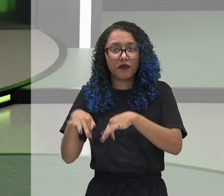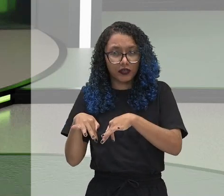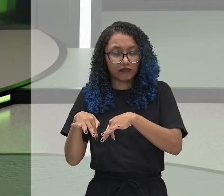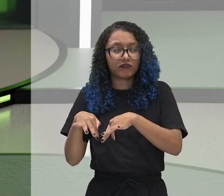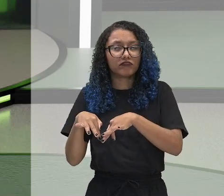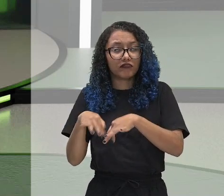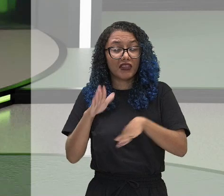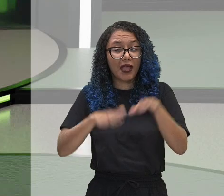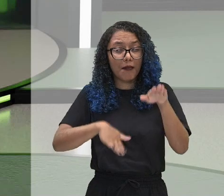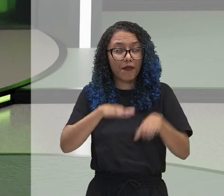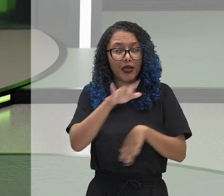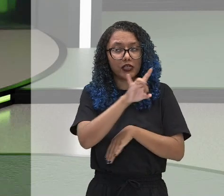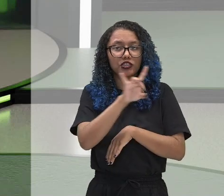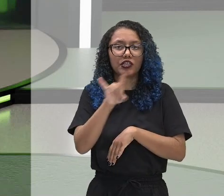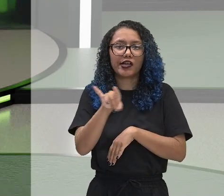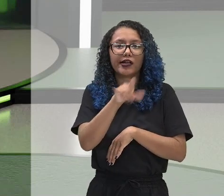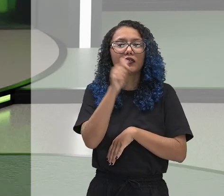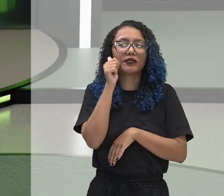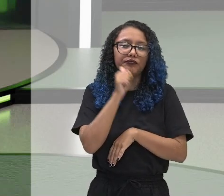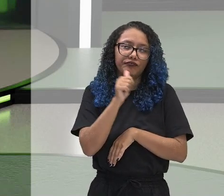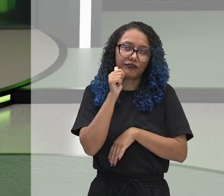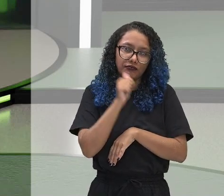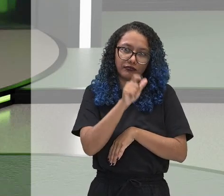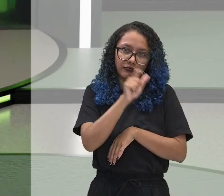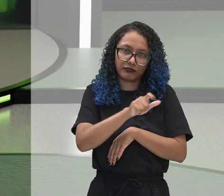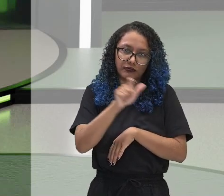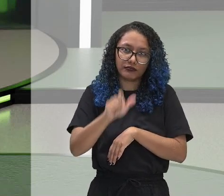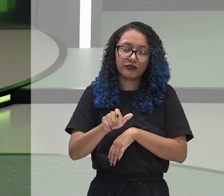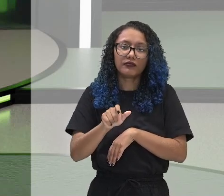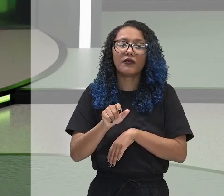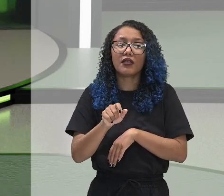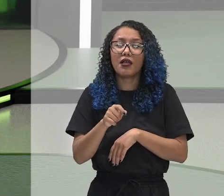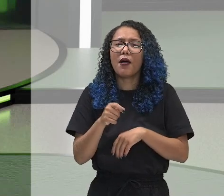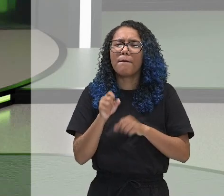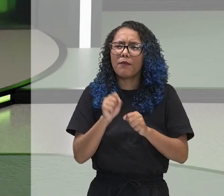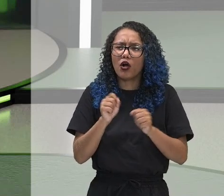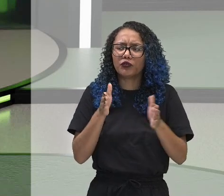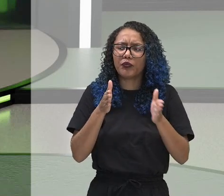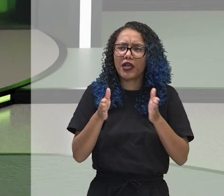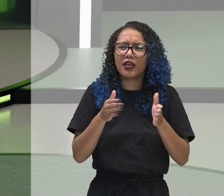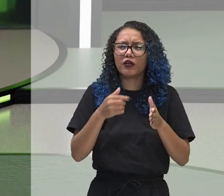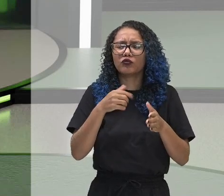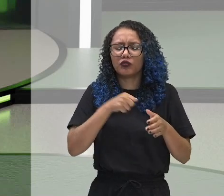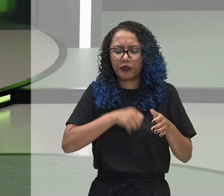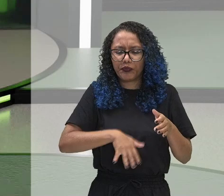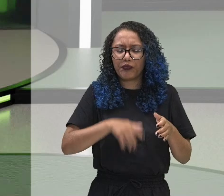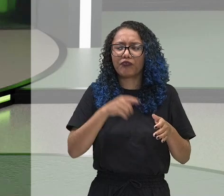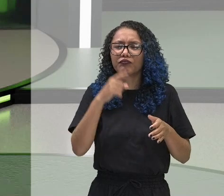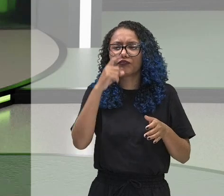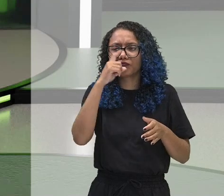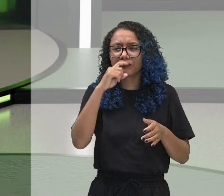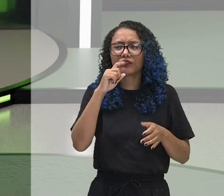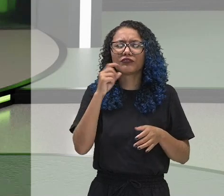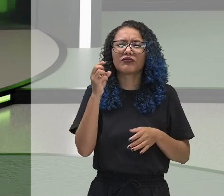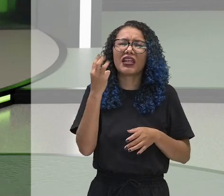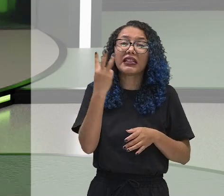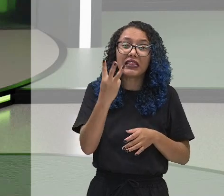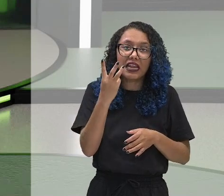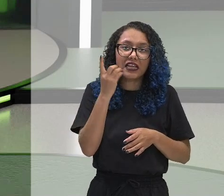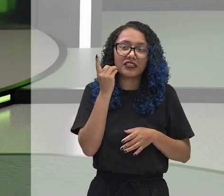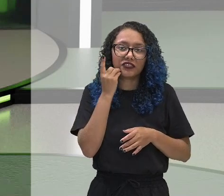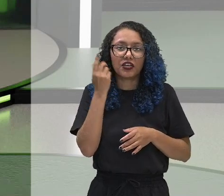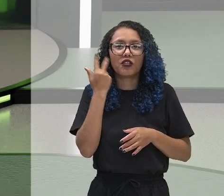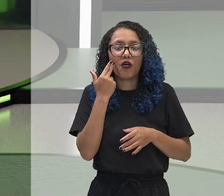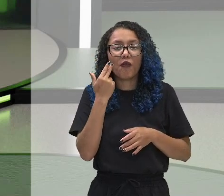mulher para mulher, mas geralmente é para ser 3 dias de sangramento. Depois vem só os resíduos, que vem até com uma